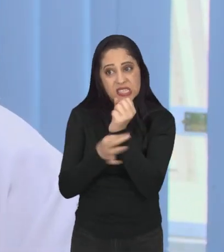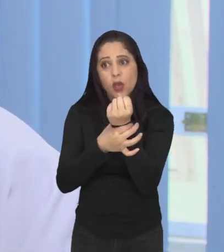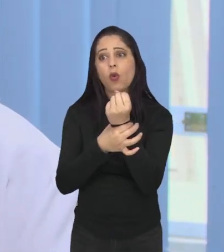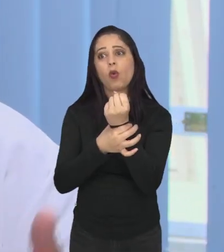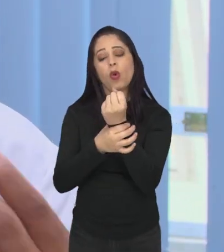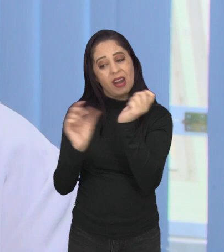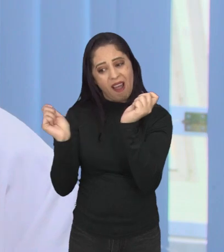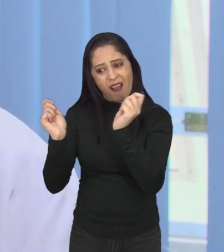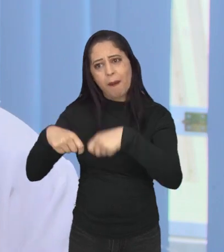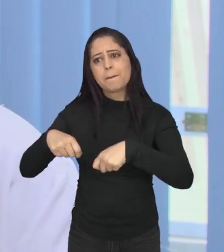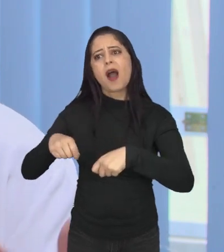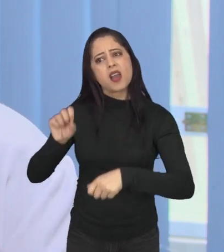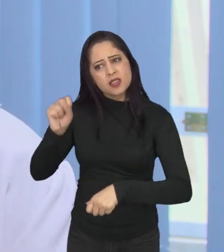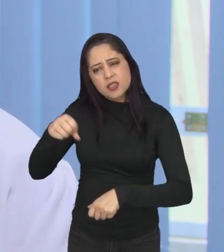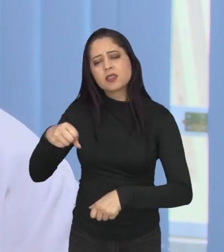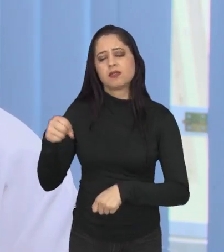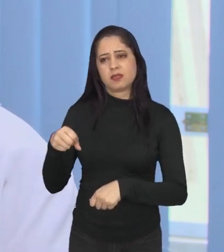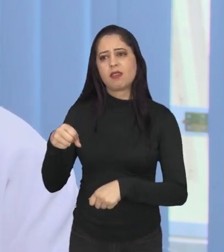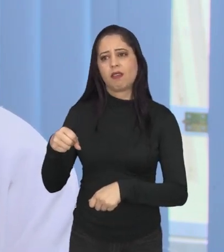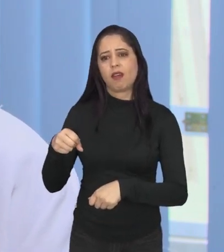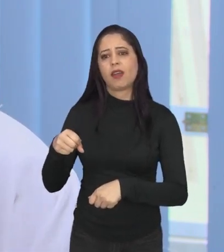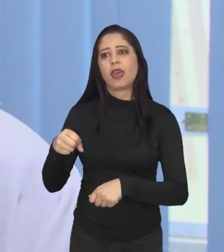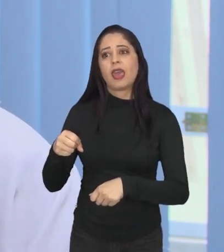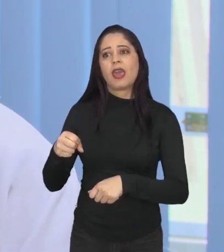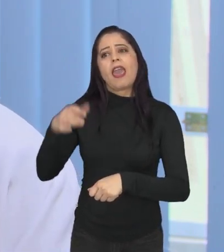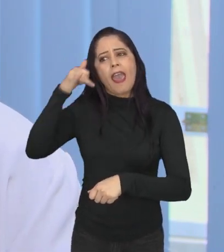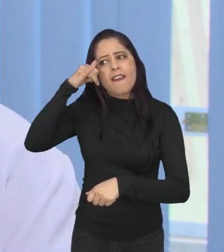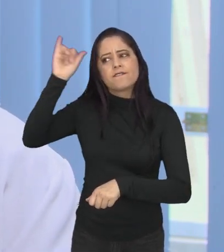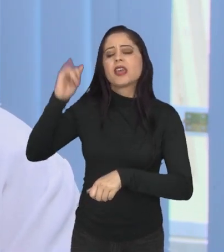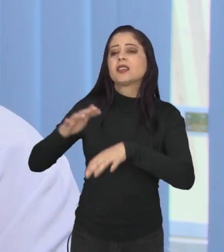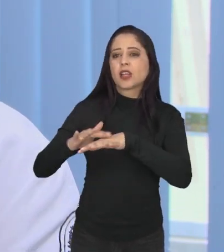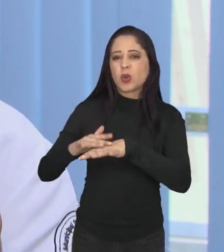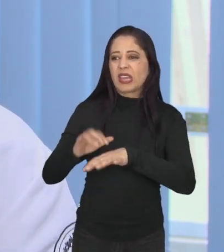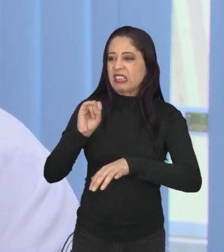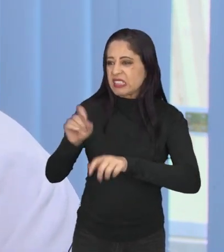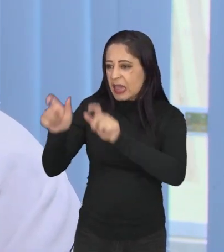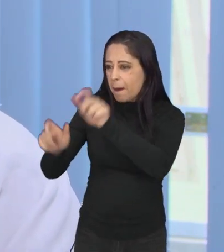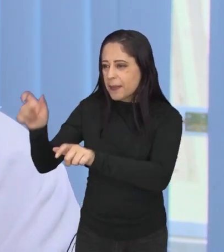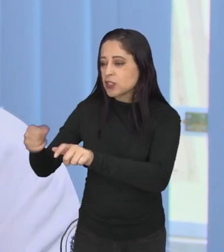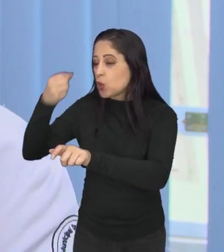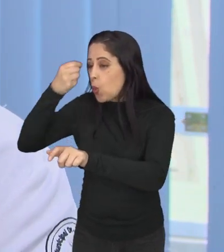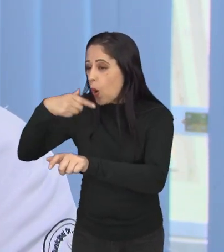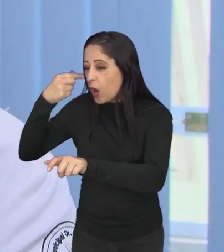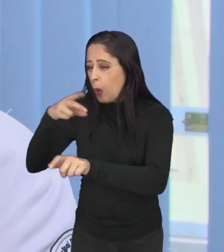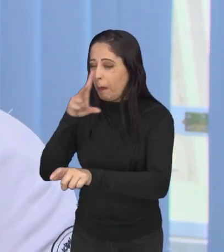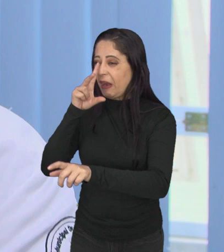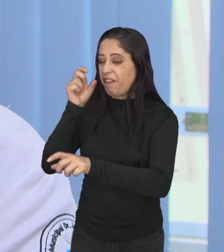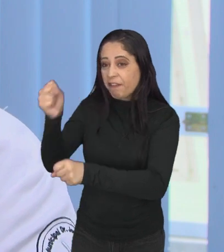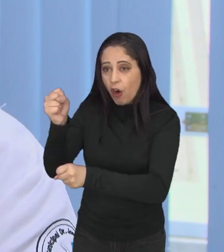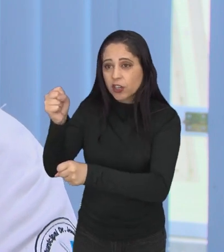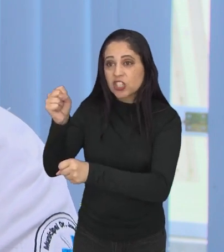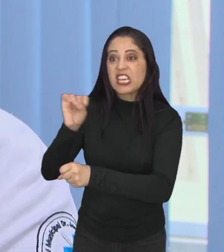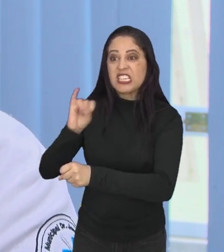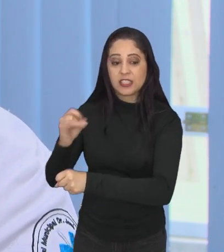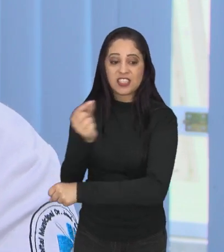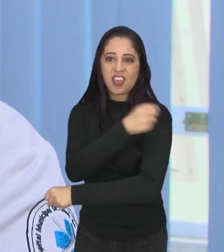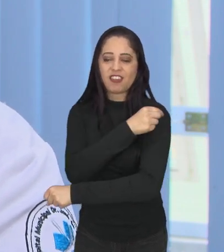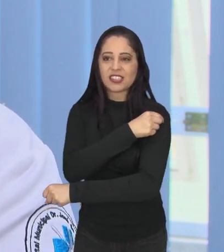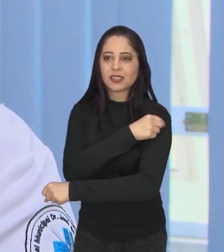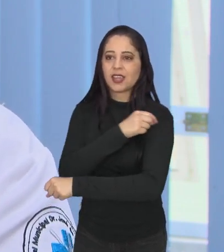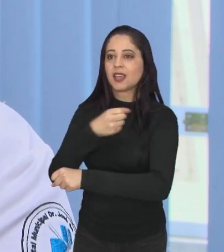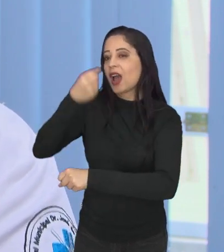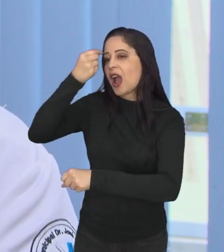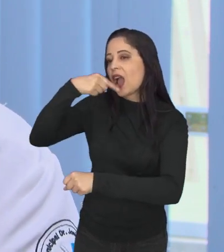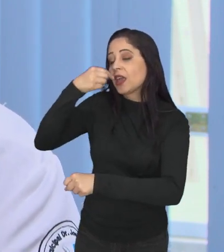segura eficaz eficiente funciona muito bem previne então aquele paciente que até uma gripe forte o idoso que tem